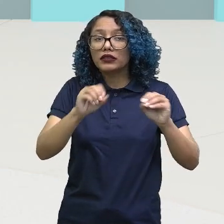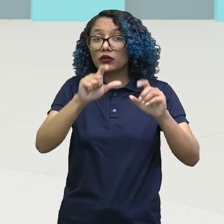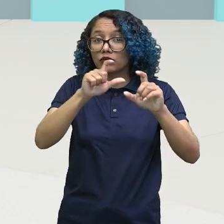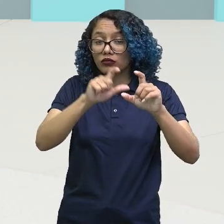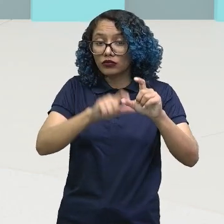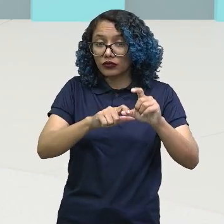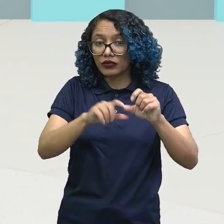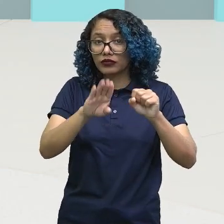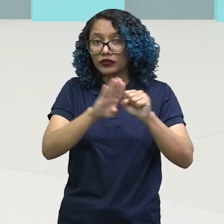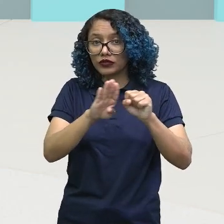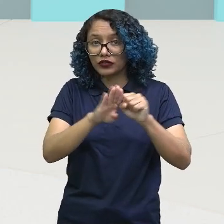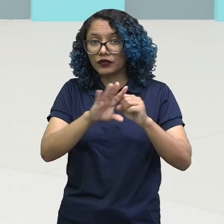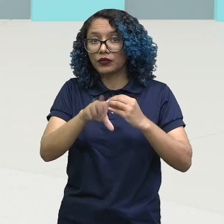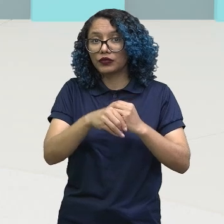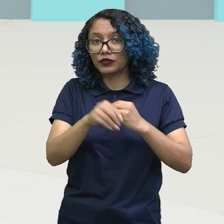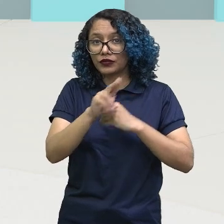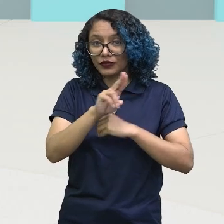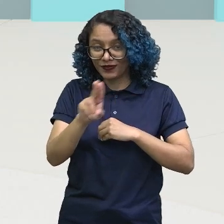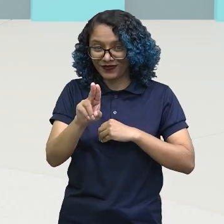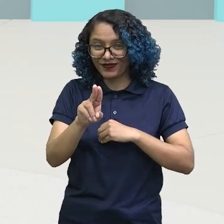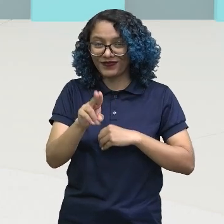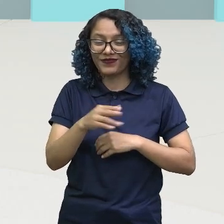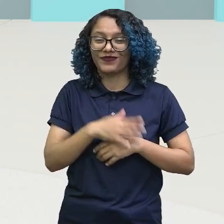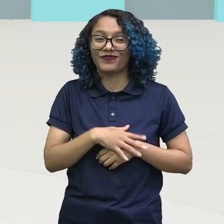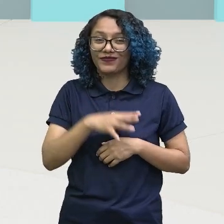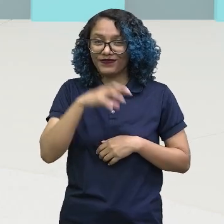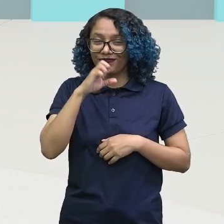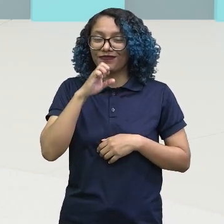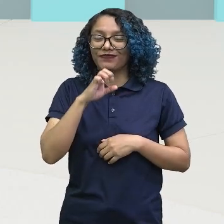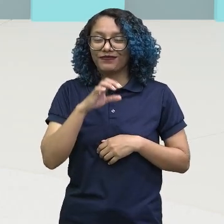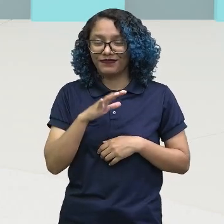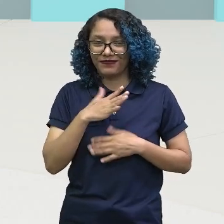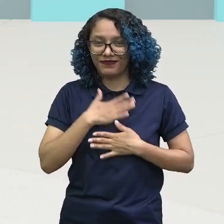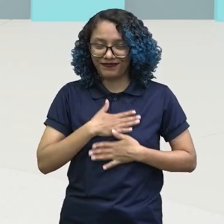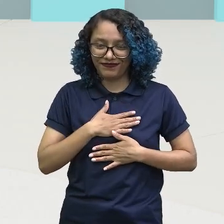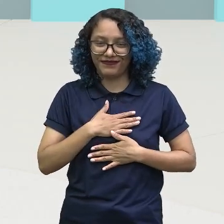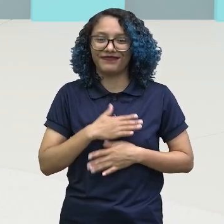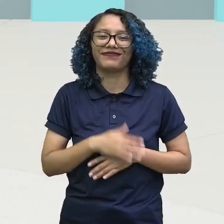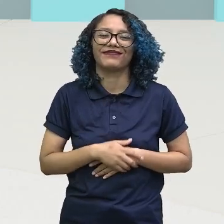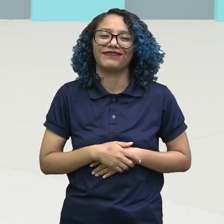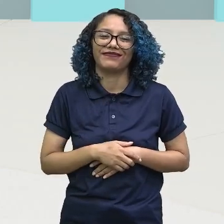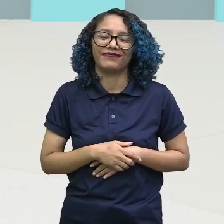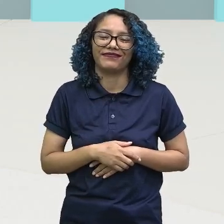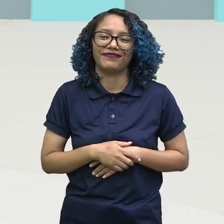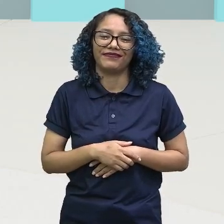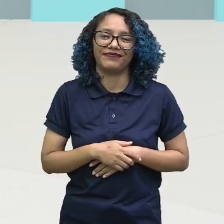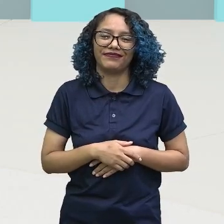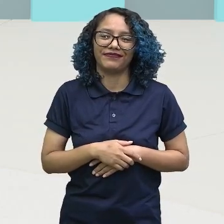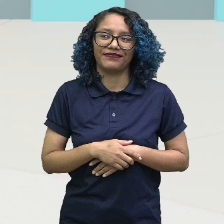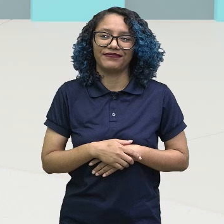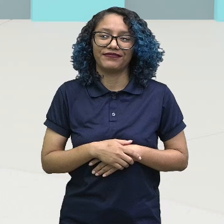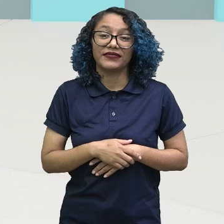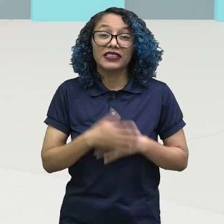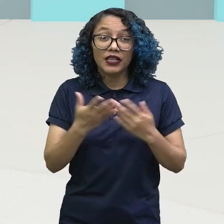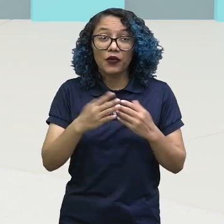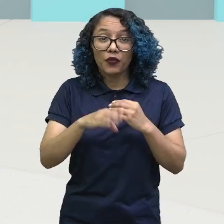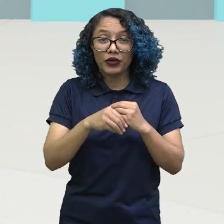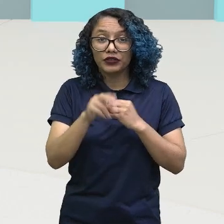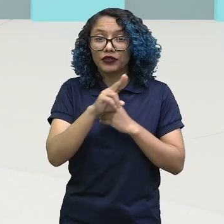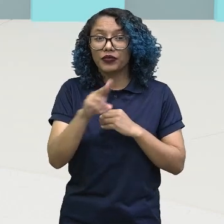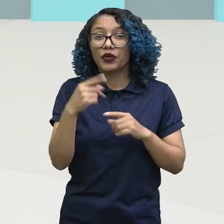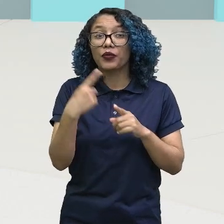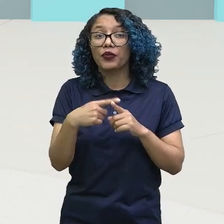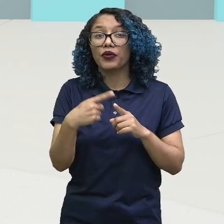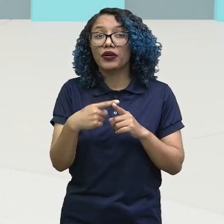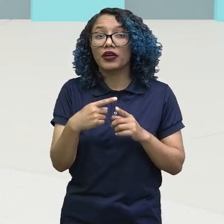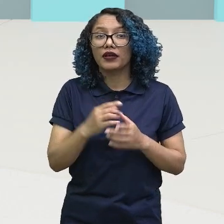substantiva, completiva, nominal. E respira que vai dar certo, beleza? Então, é isso. Quando nós falamos de completiva nominal, é porque